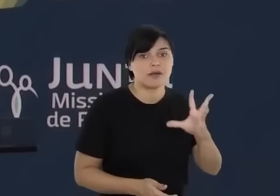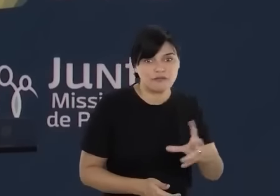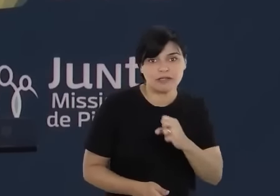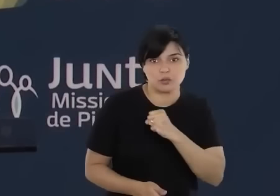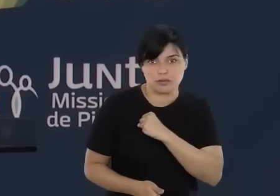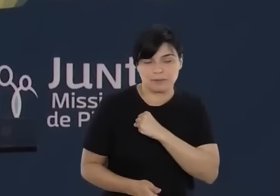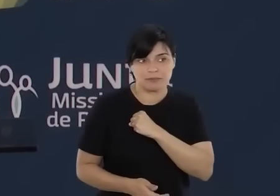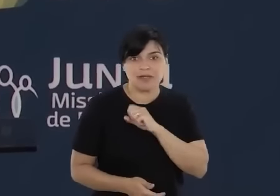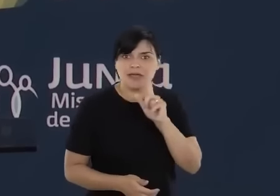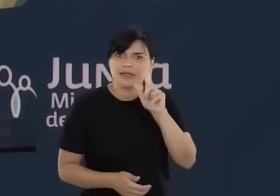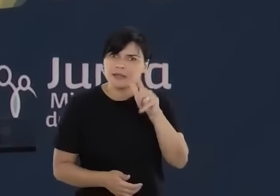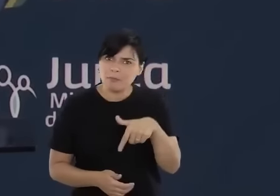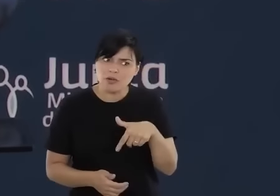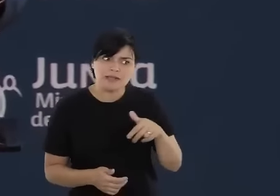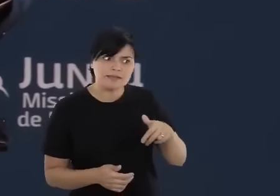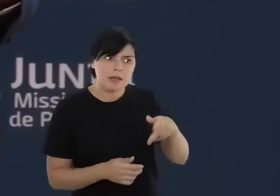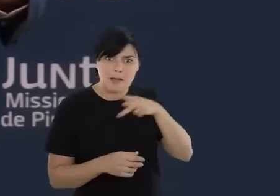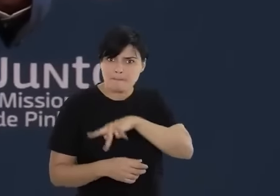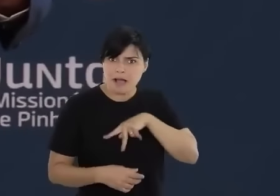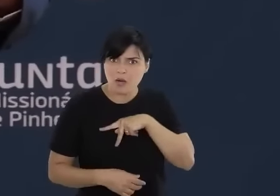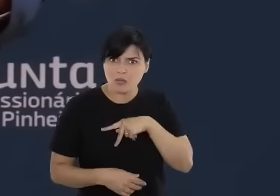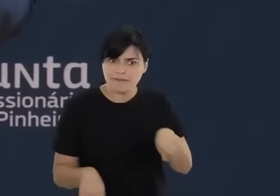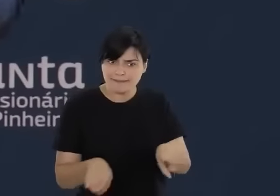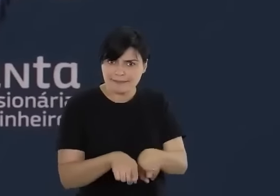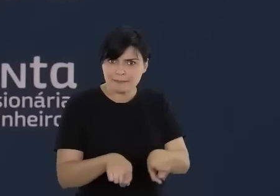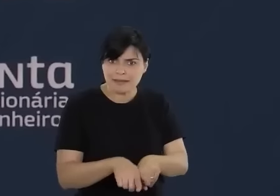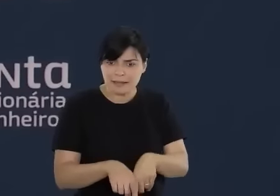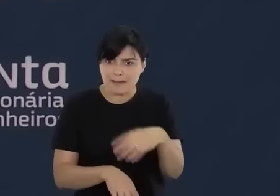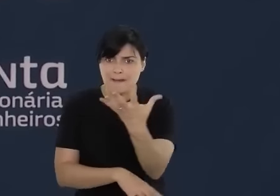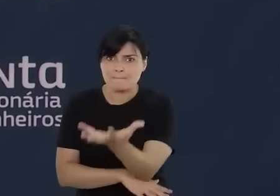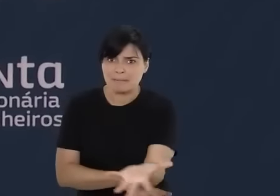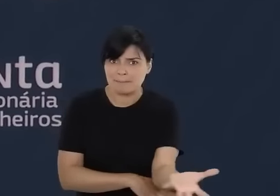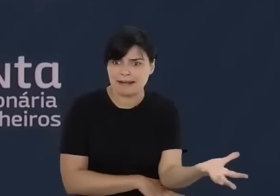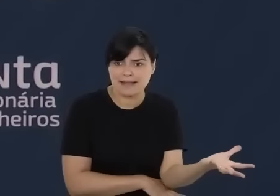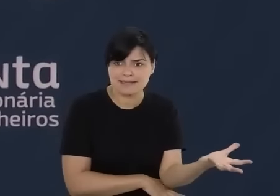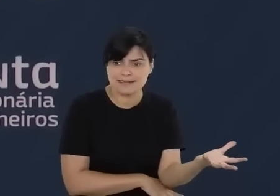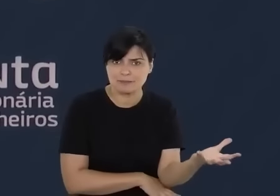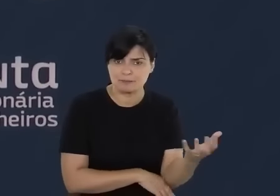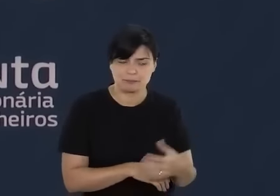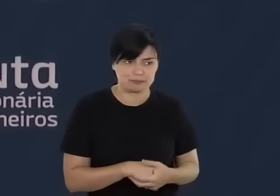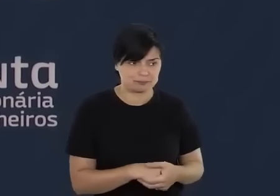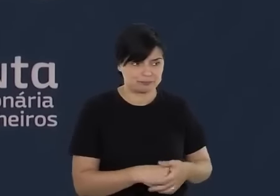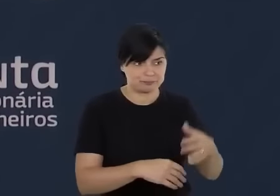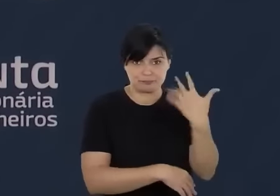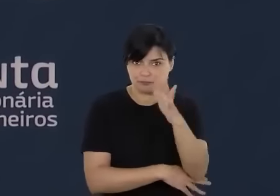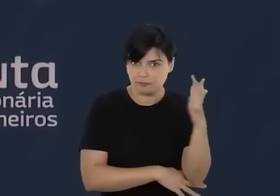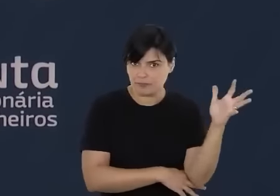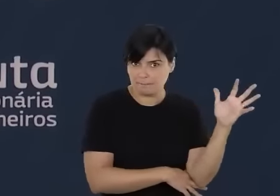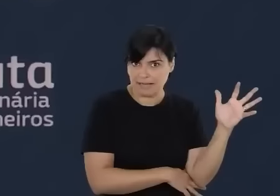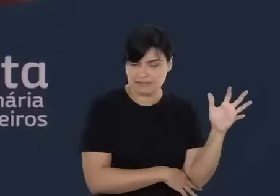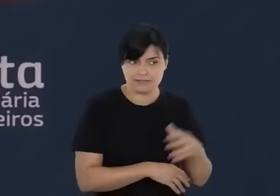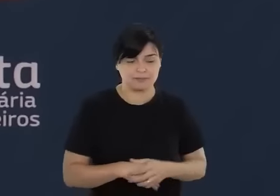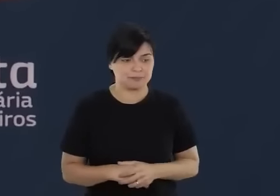Praça todos os dias entre os que se encontravam ali vocês muito bem sabem sabem que a Praça dos gregos não